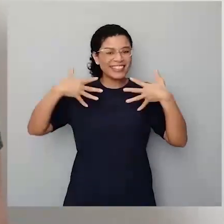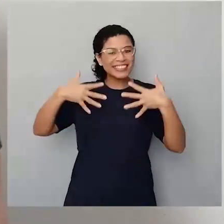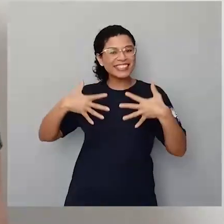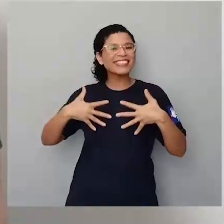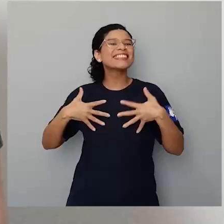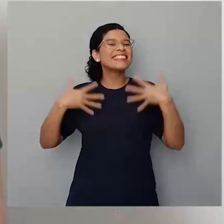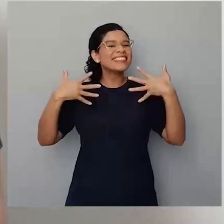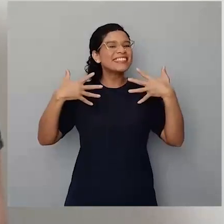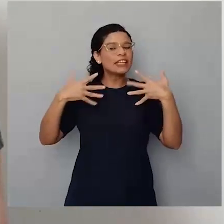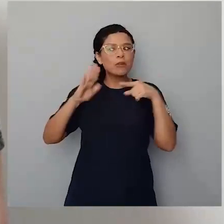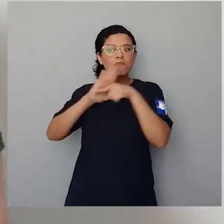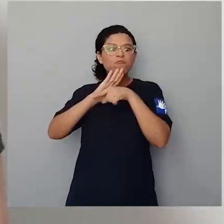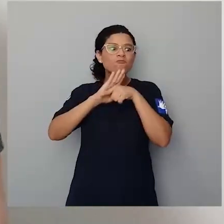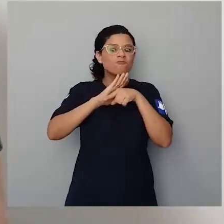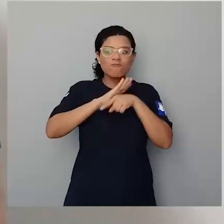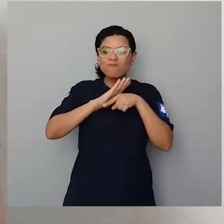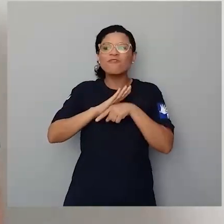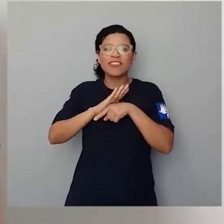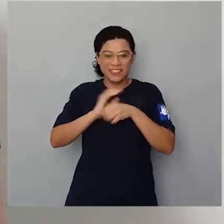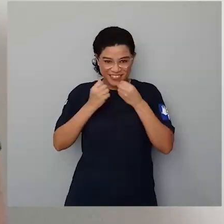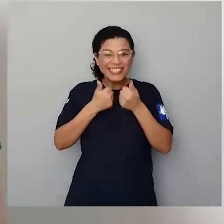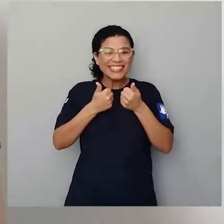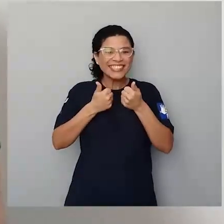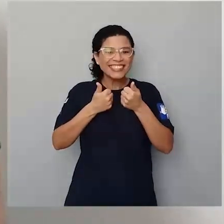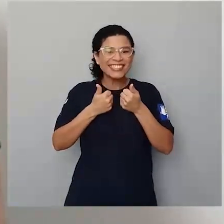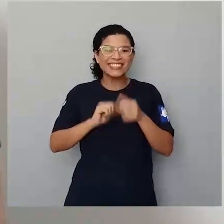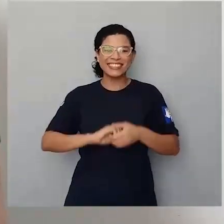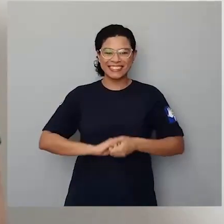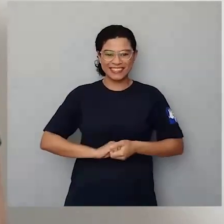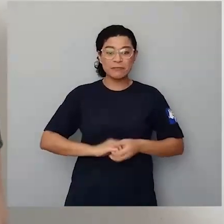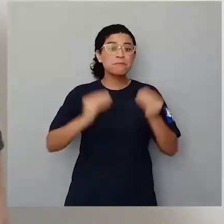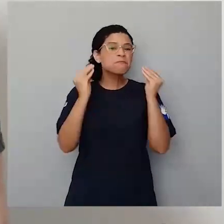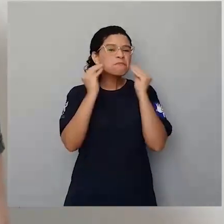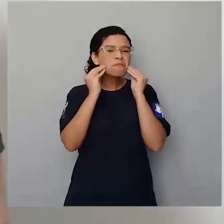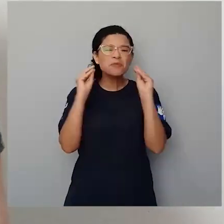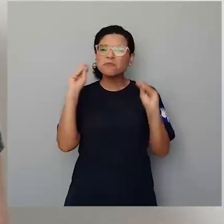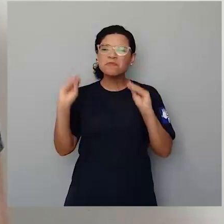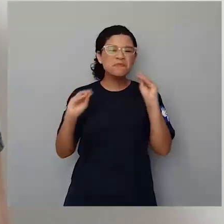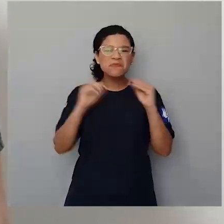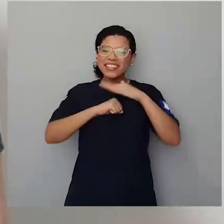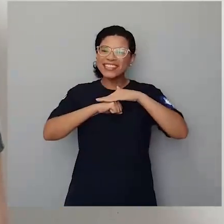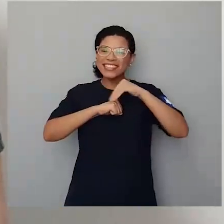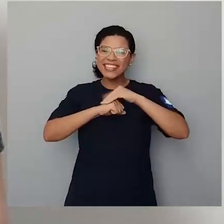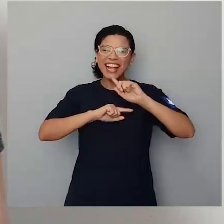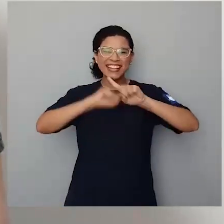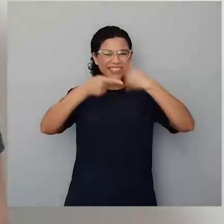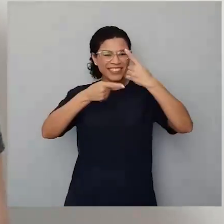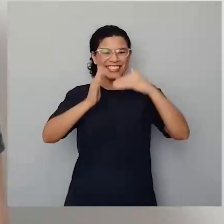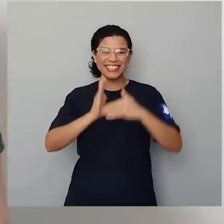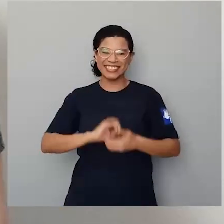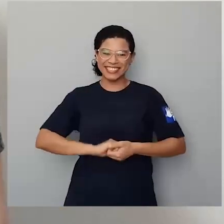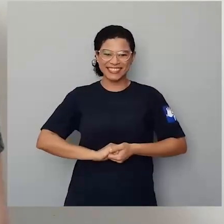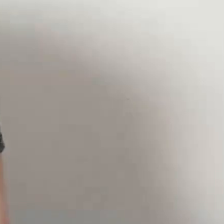nossa alegria, com nossos questionamentos, tá bom? Um grande beijo, cheio de carinho e